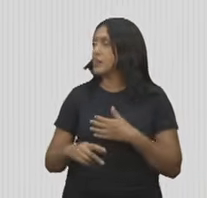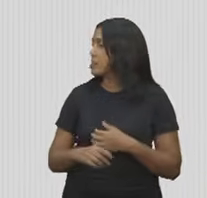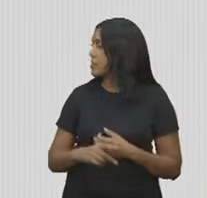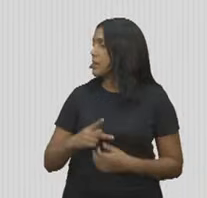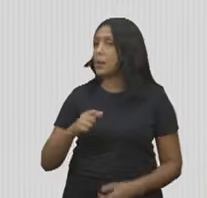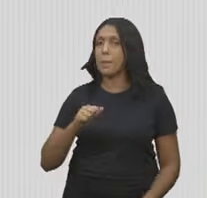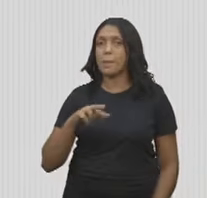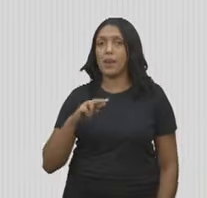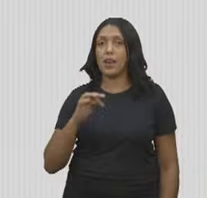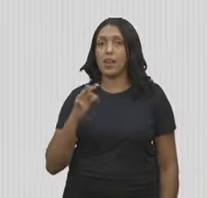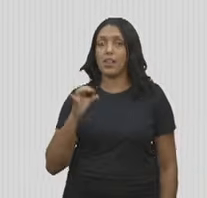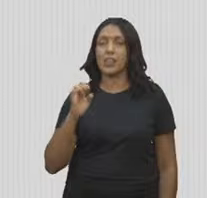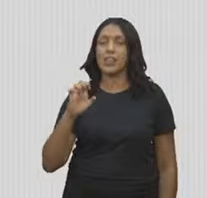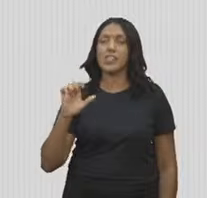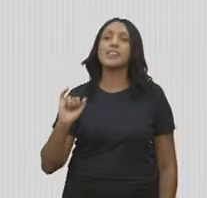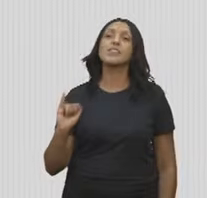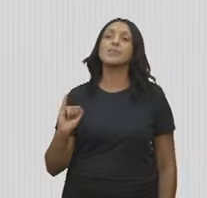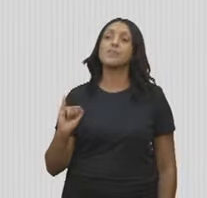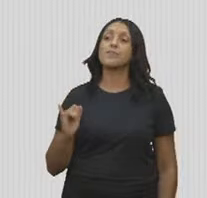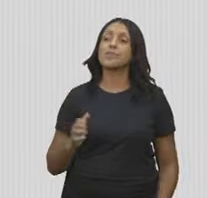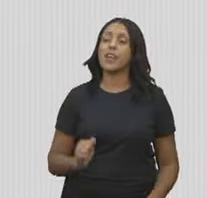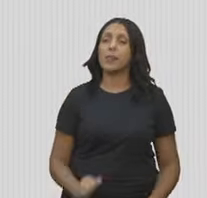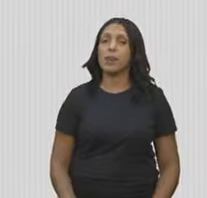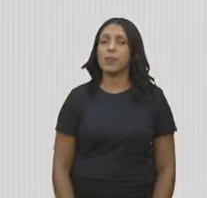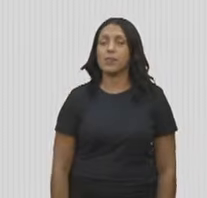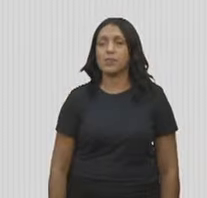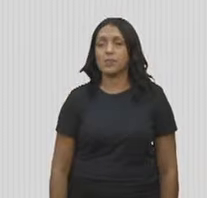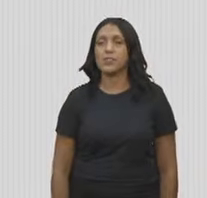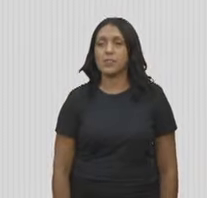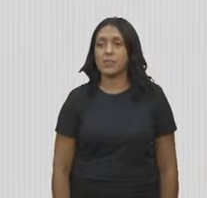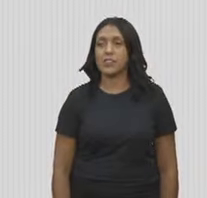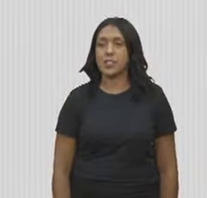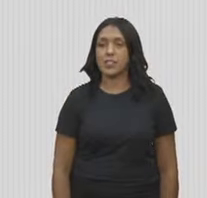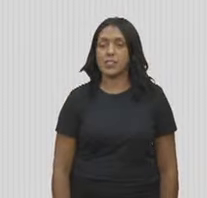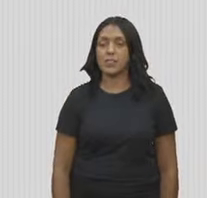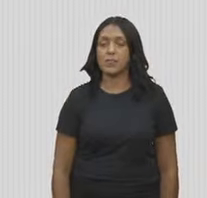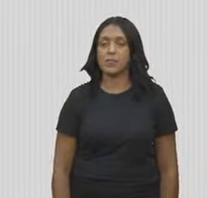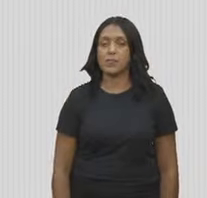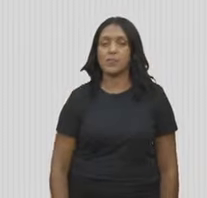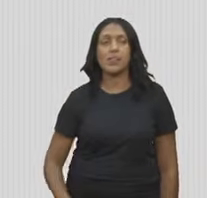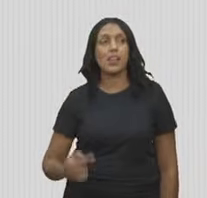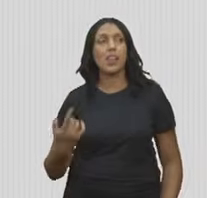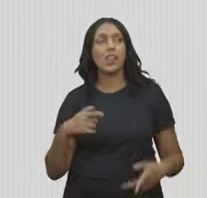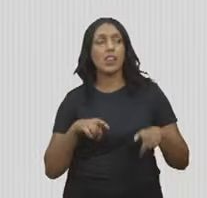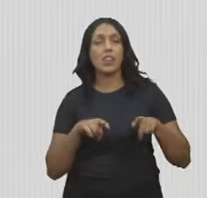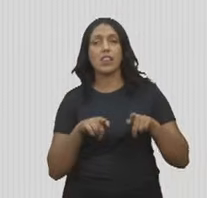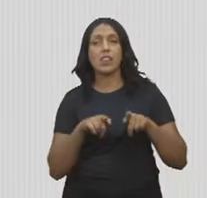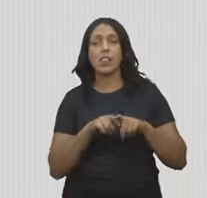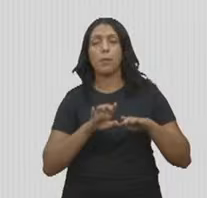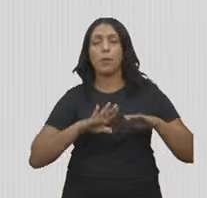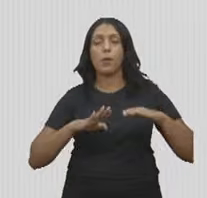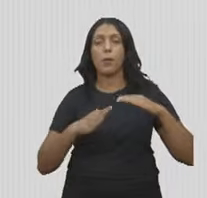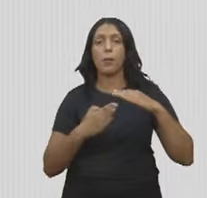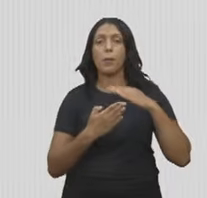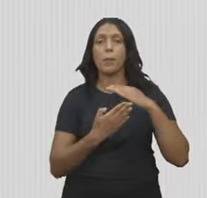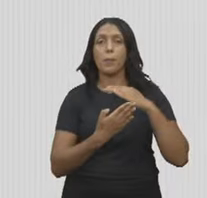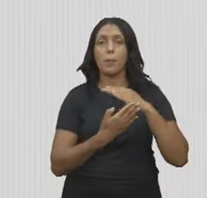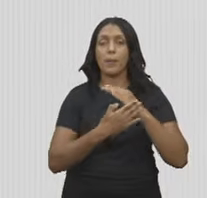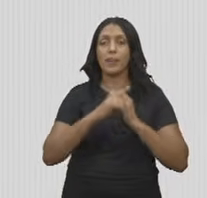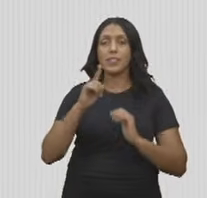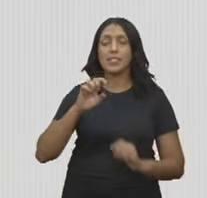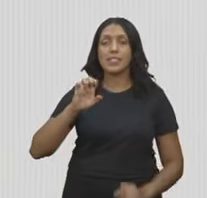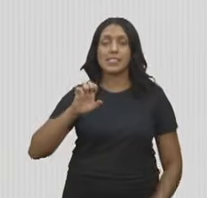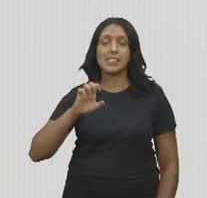estrada do Tonoli, né? Na Vila Zezé, o estudo de viabilidade para a cobertura da quadra da MF professora